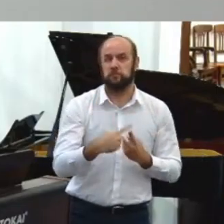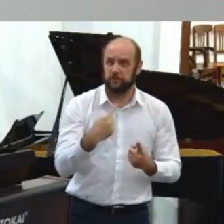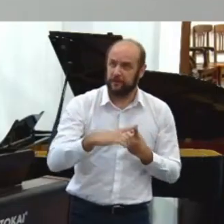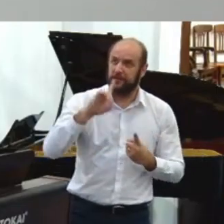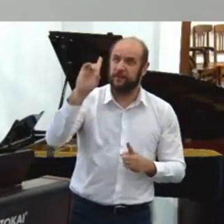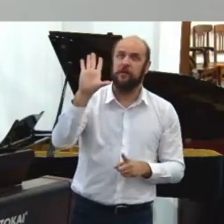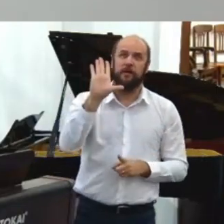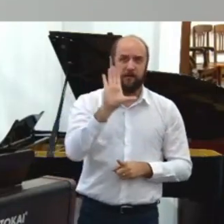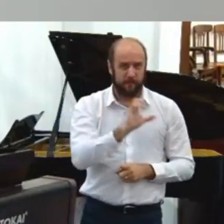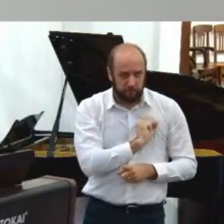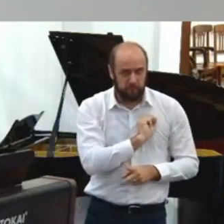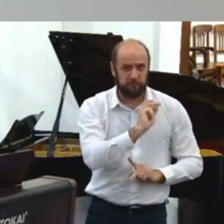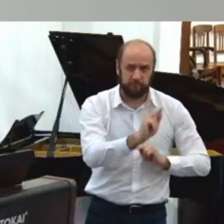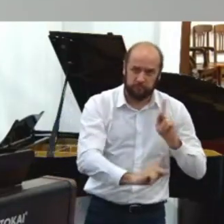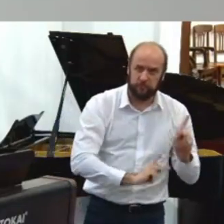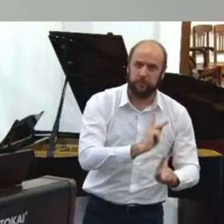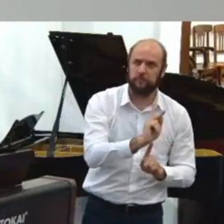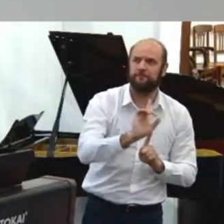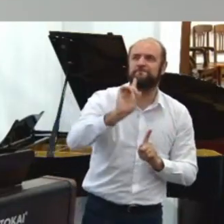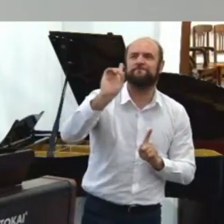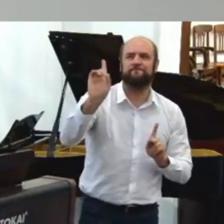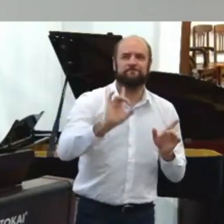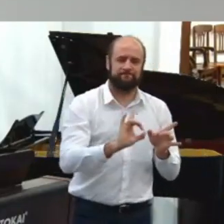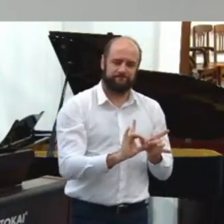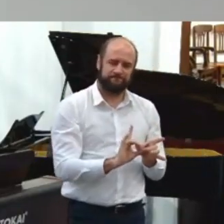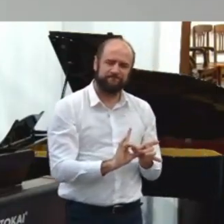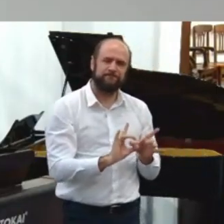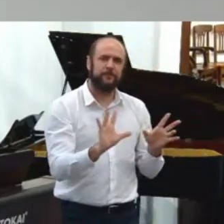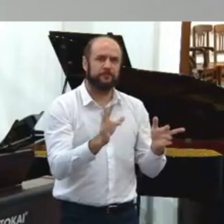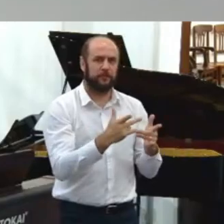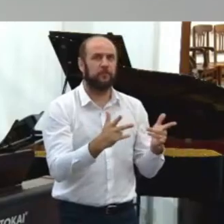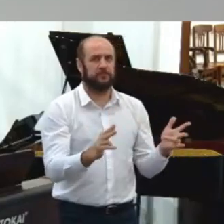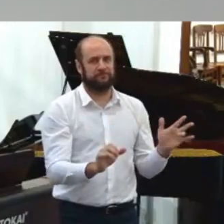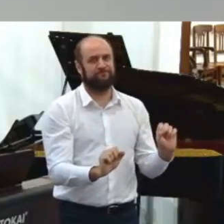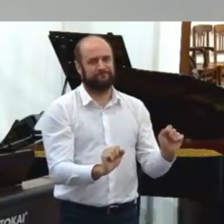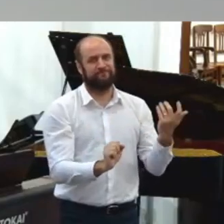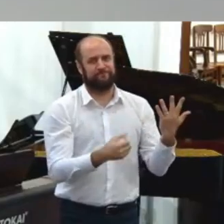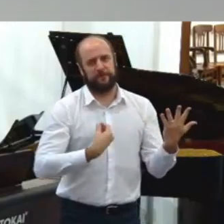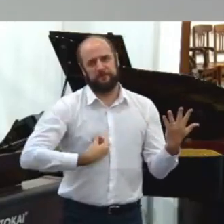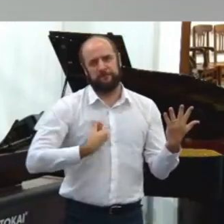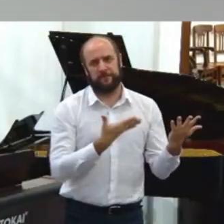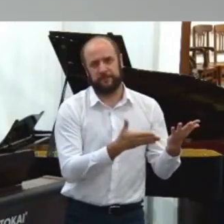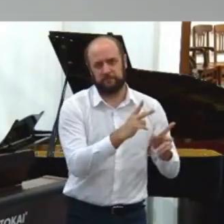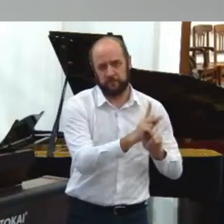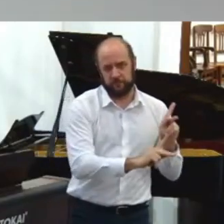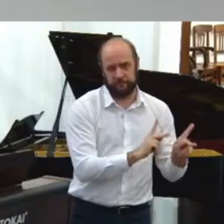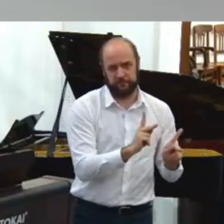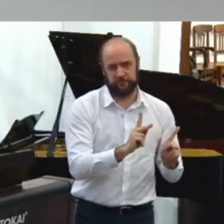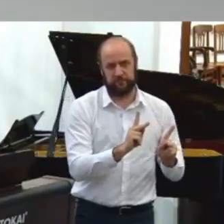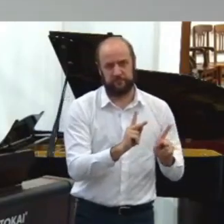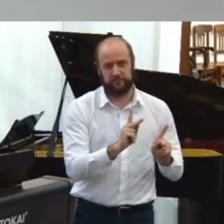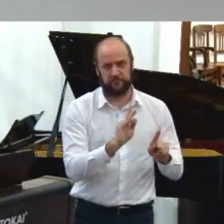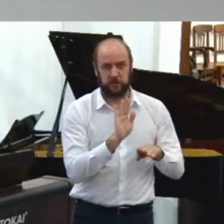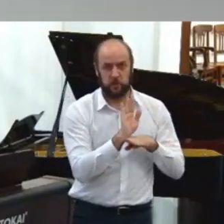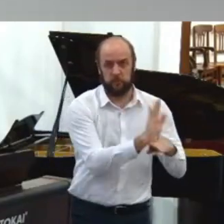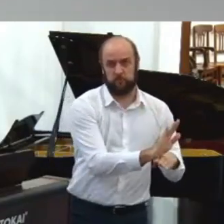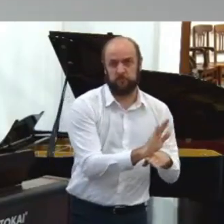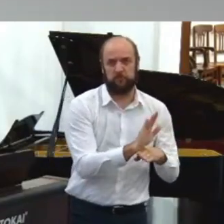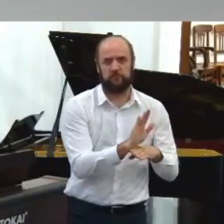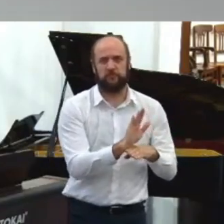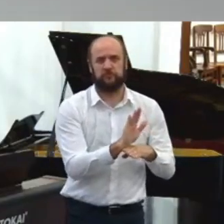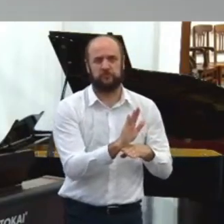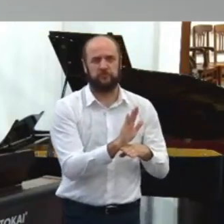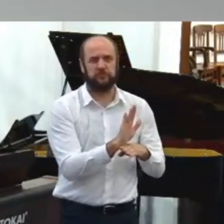de Deus ao seu povo, Deus permitiu coisas como essas que nós vamos ver aqui. Socorro,